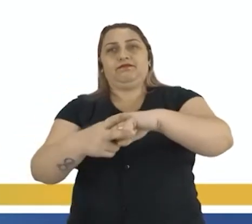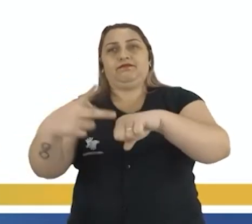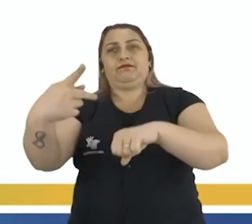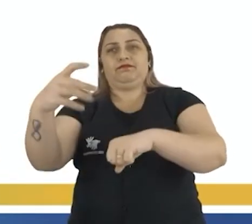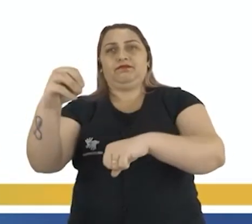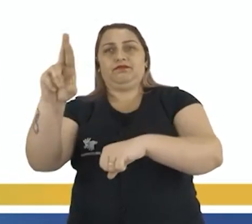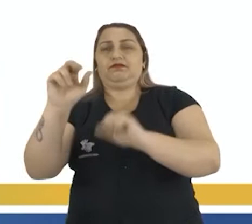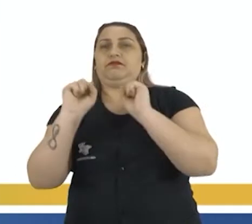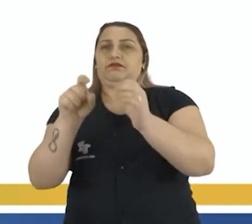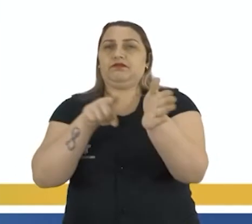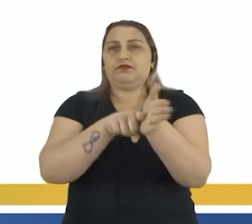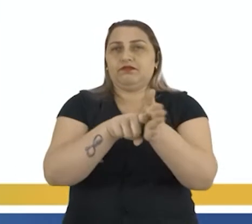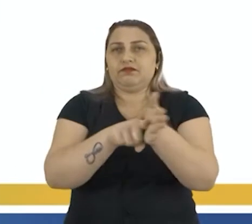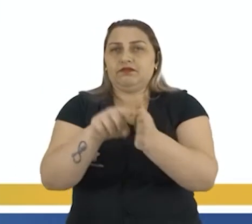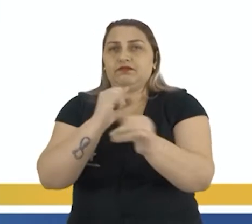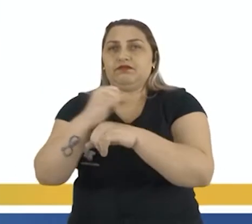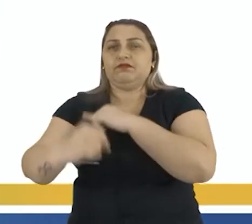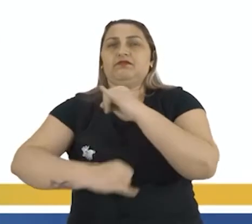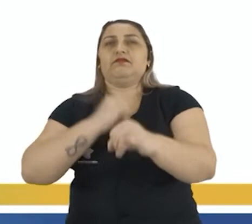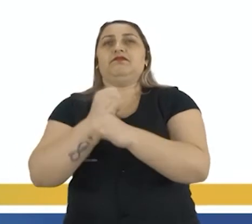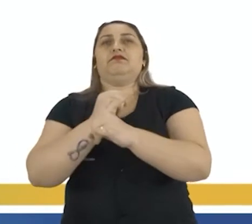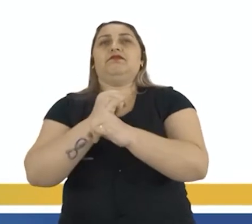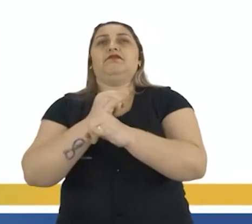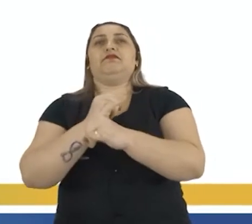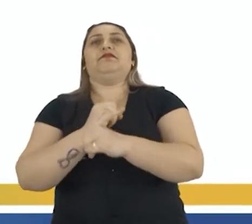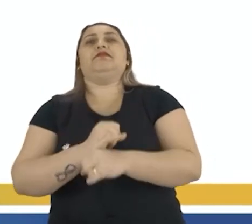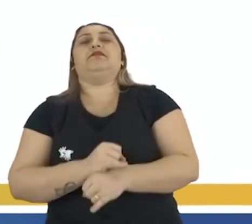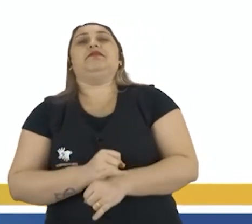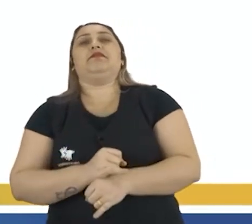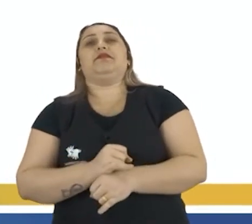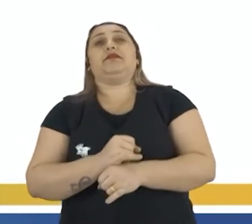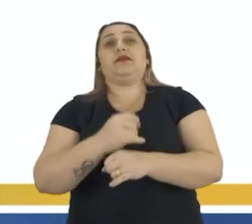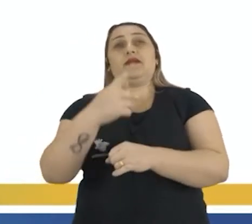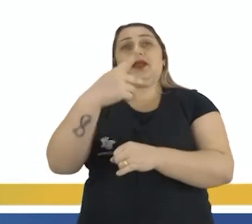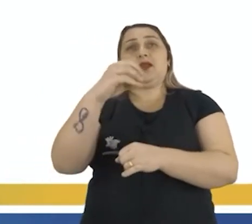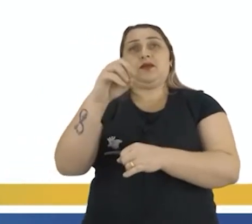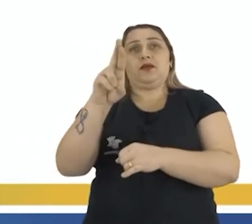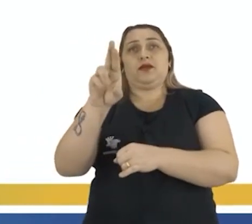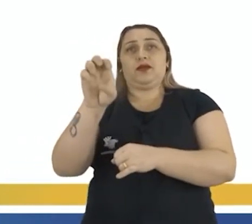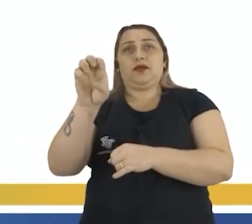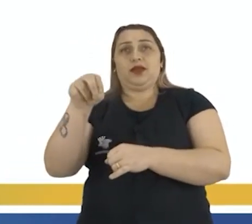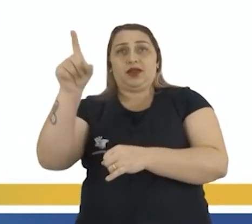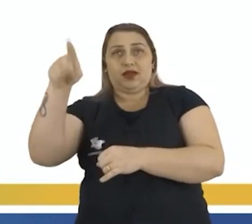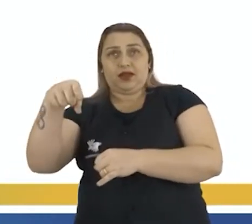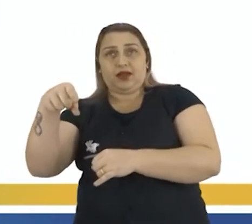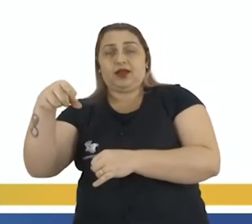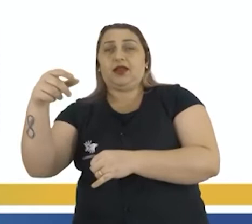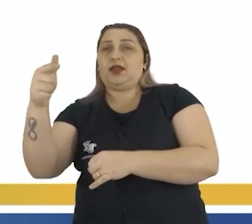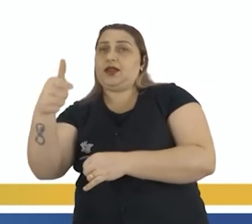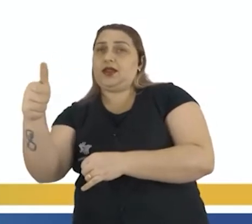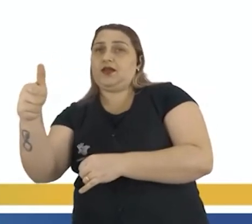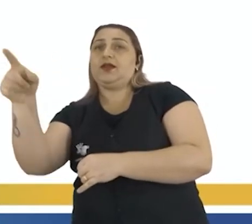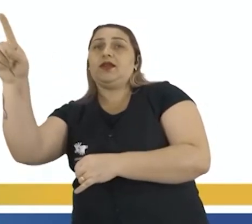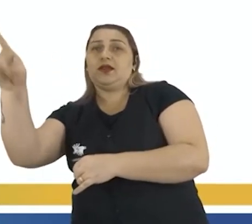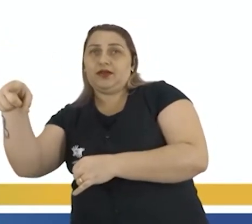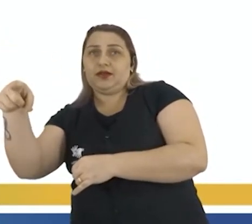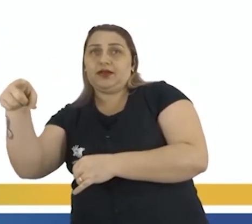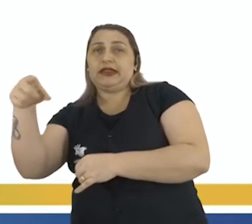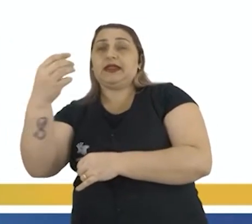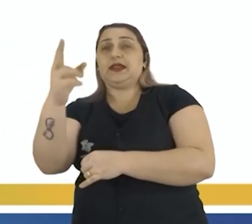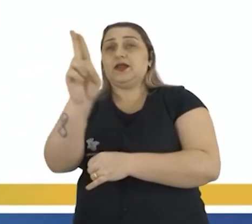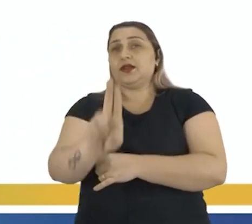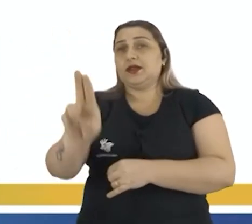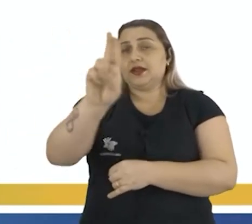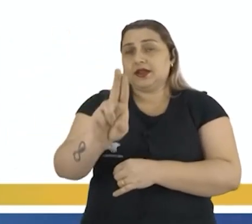na internet. Porém e porém, essas duas palavras, quando não utilizadas de forma